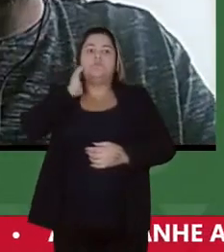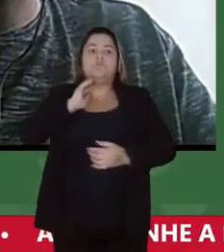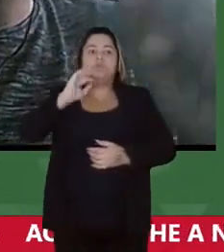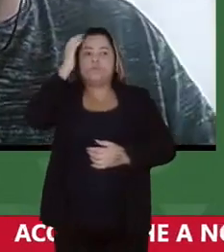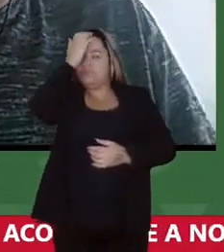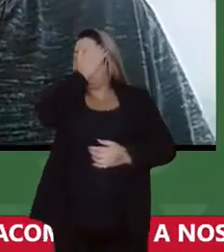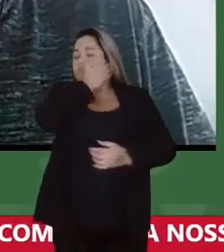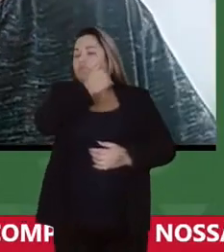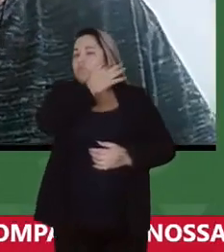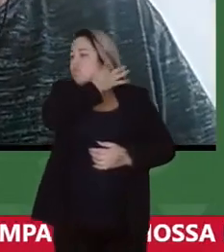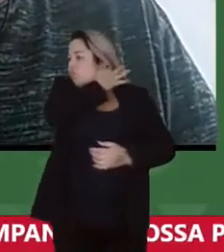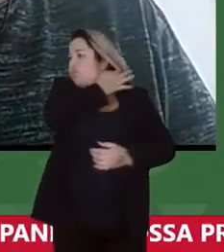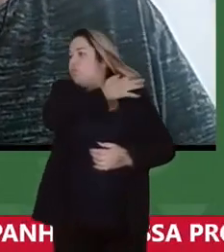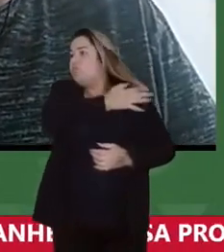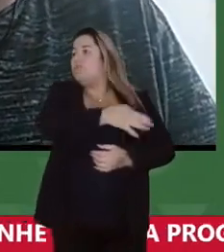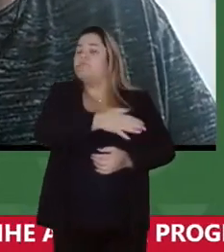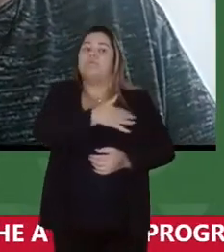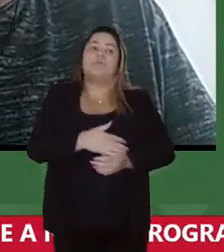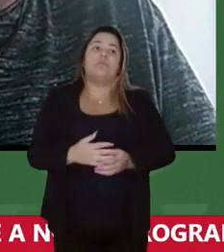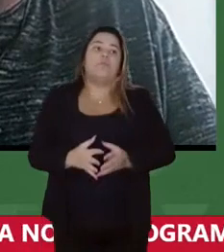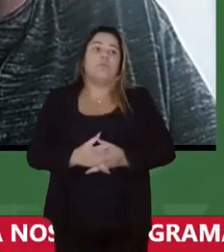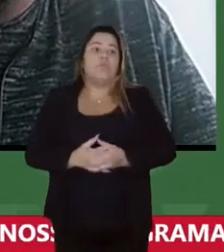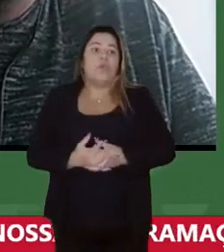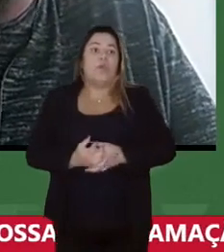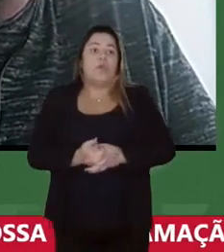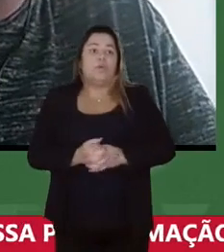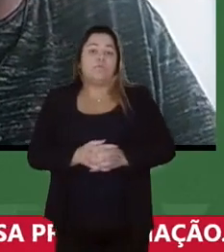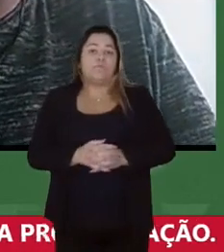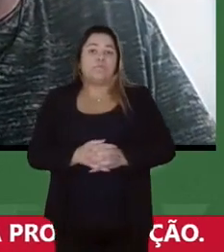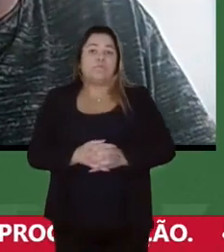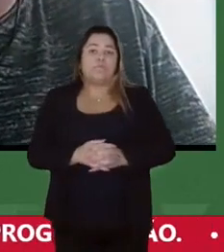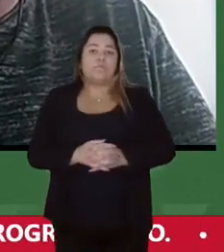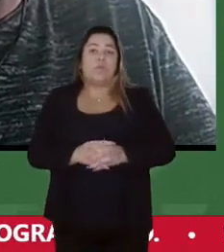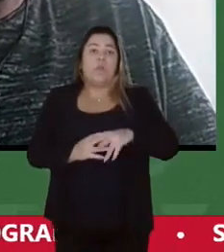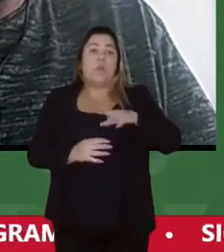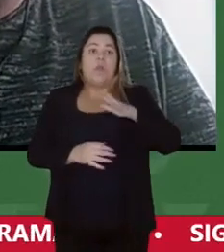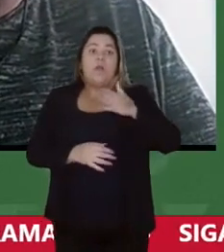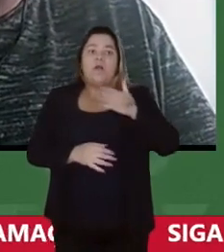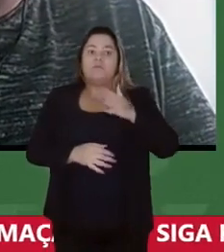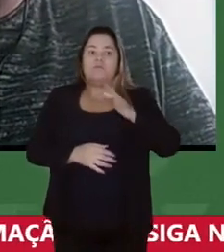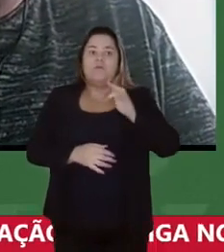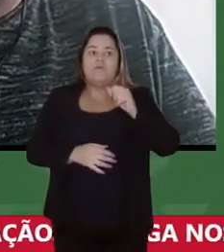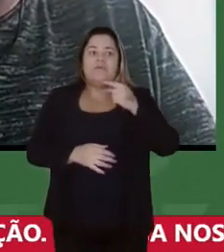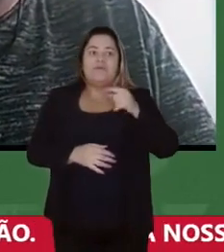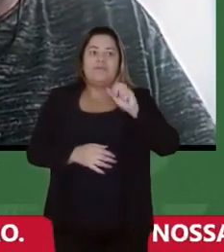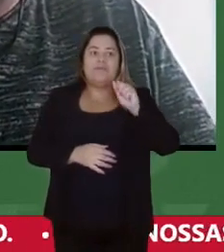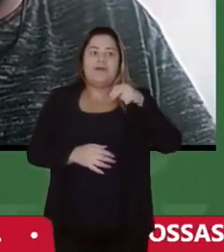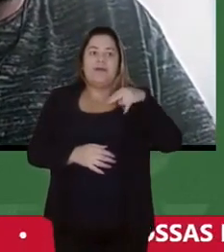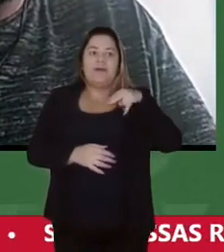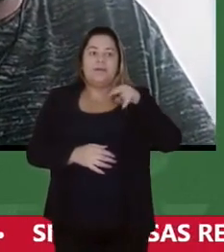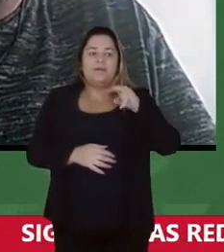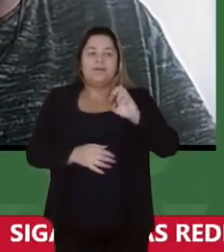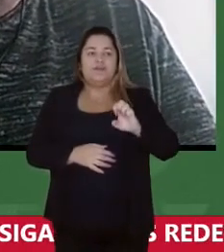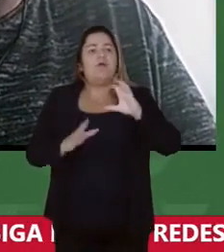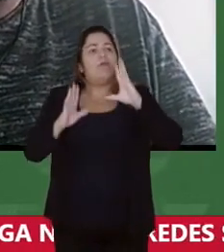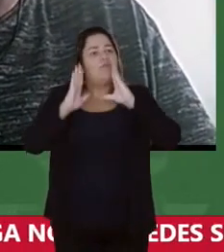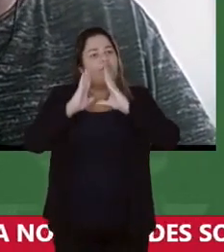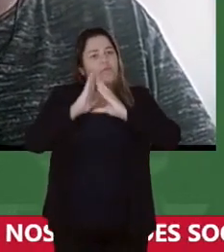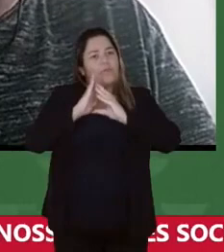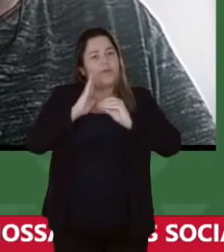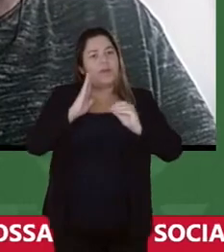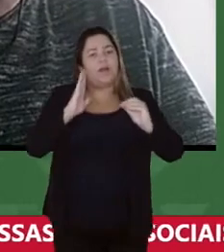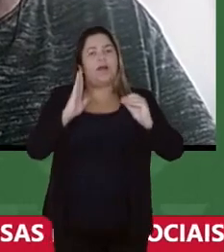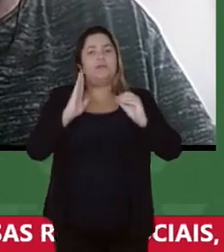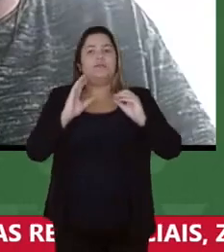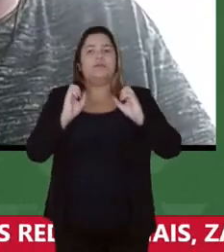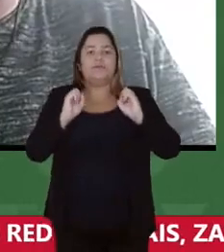Desculpa. Oi, pronto. Como eu sou fã da Eni Moura, eu vou copiá-la,